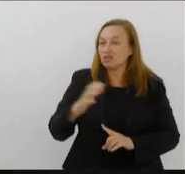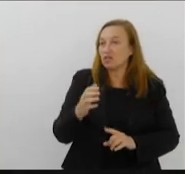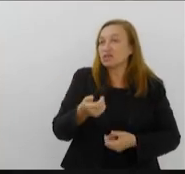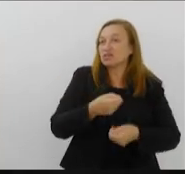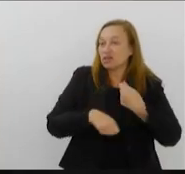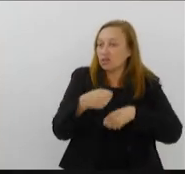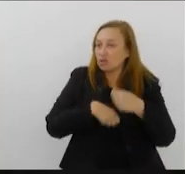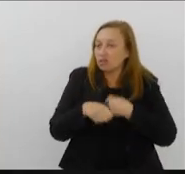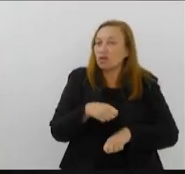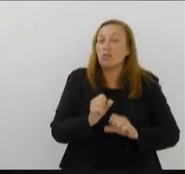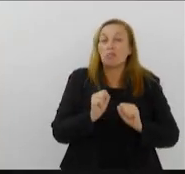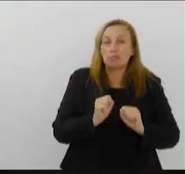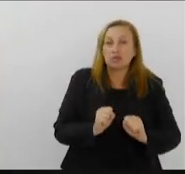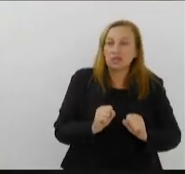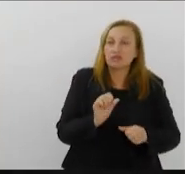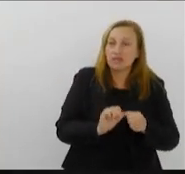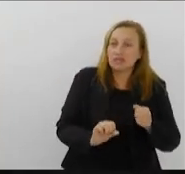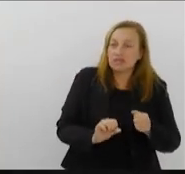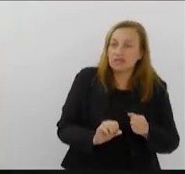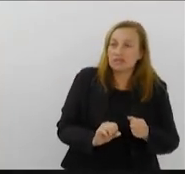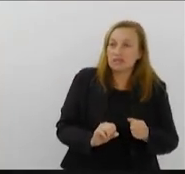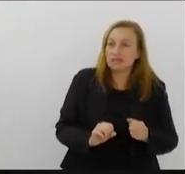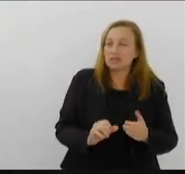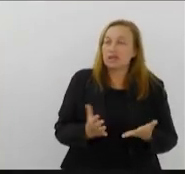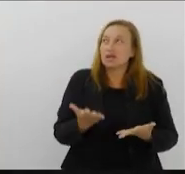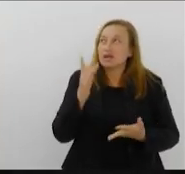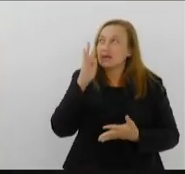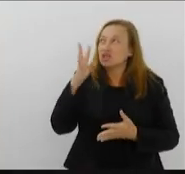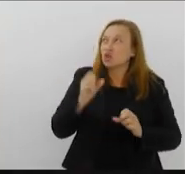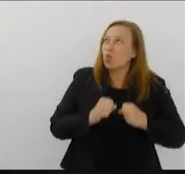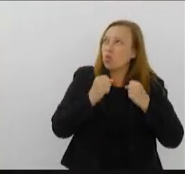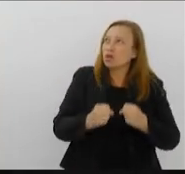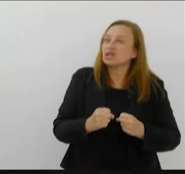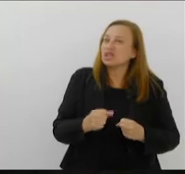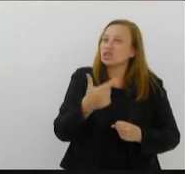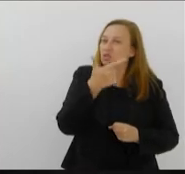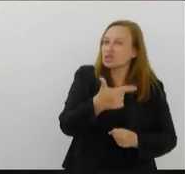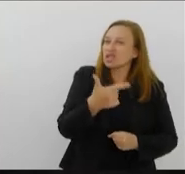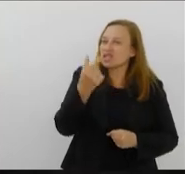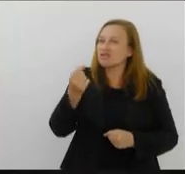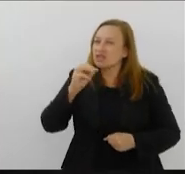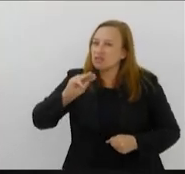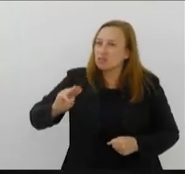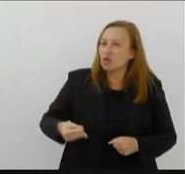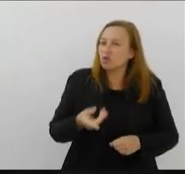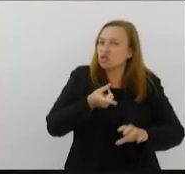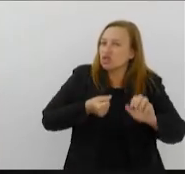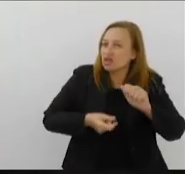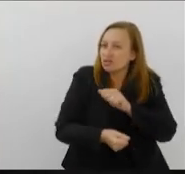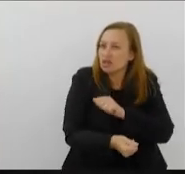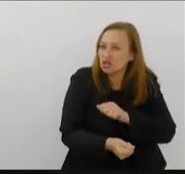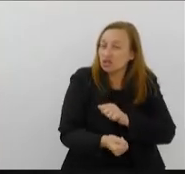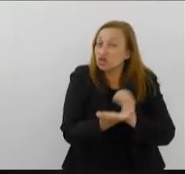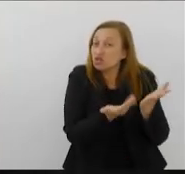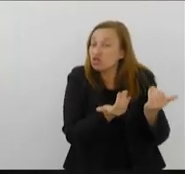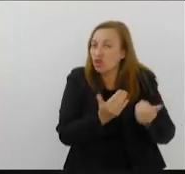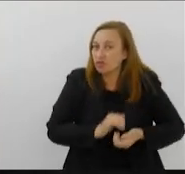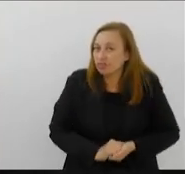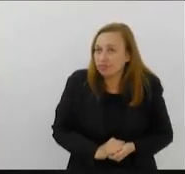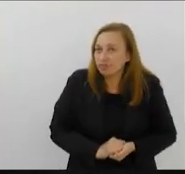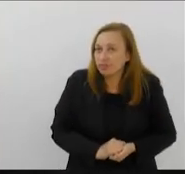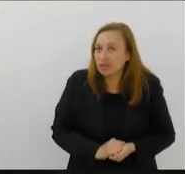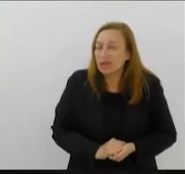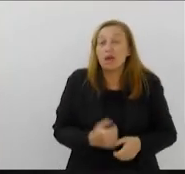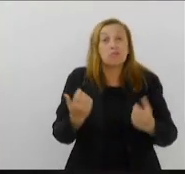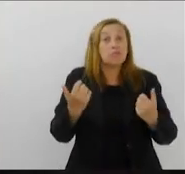ter sido feita, e a gente fazer, imagina se a gente tivesse o poder de fazer 220 bilhões de investimento em juventude. A